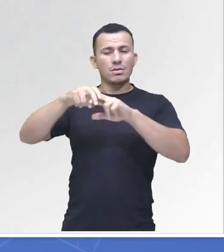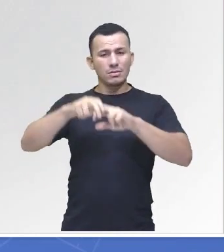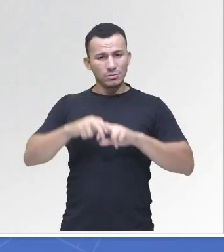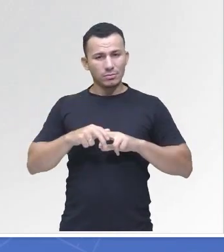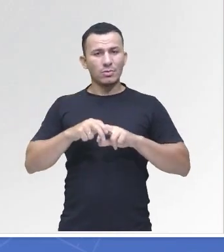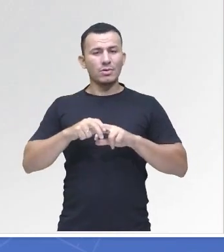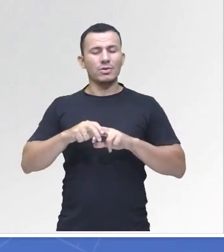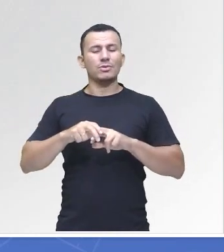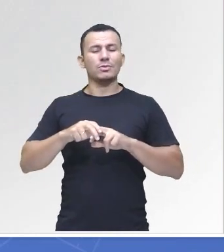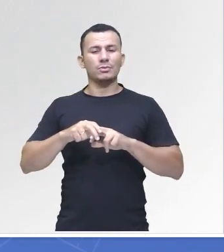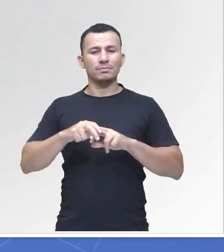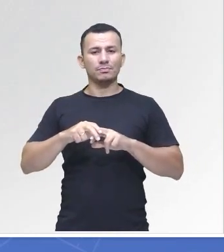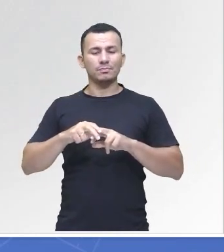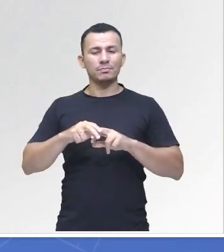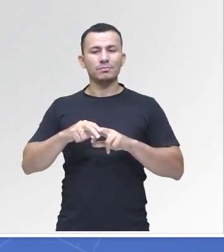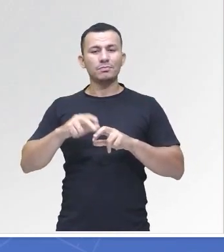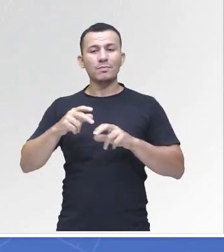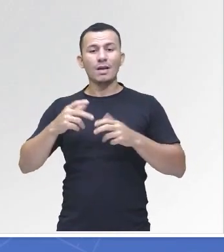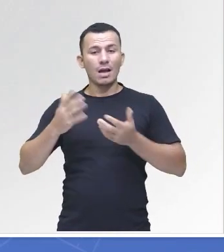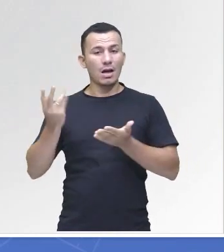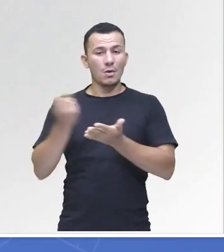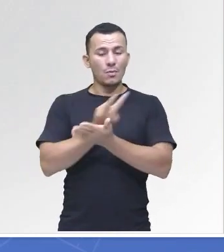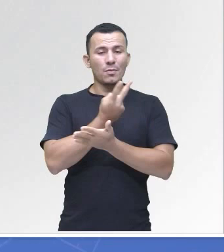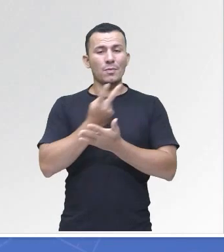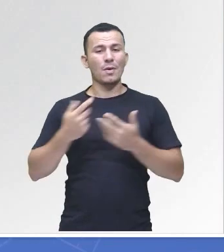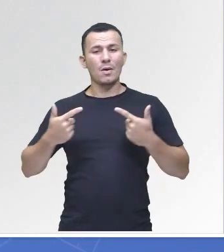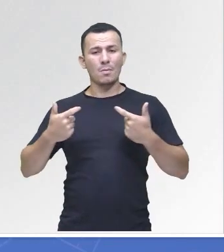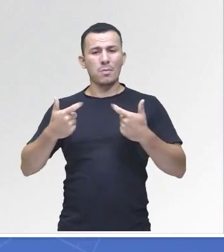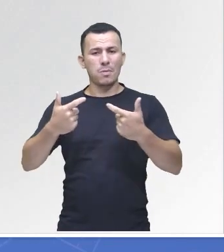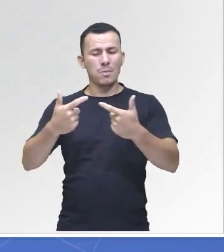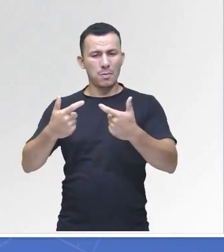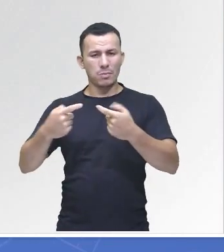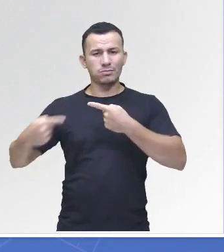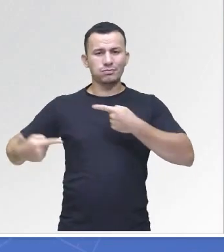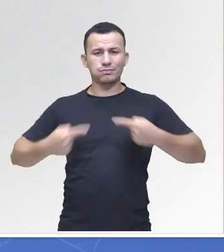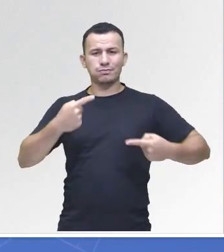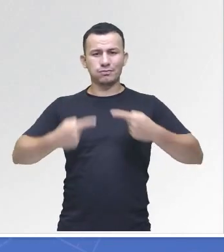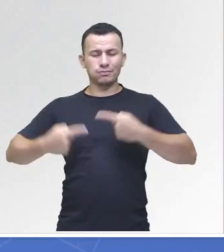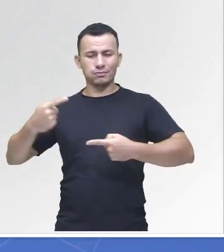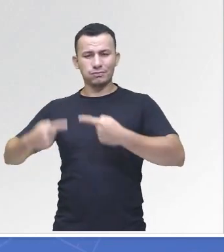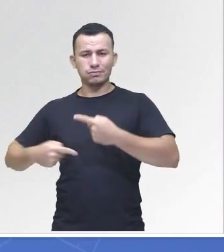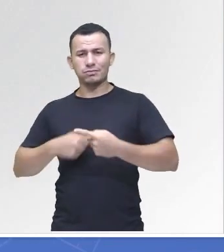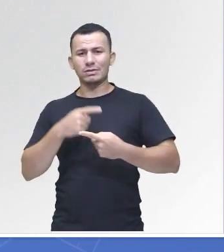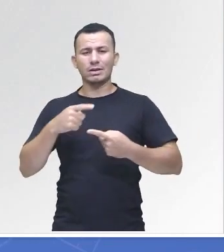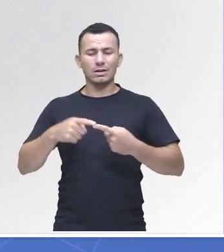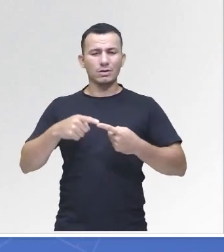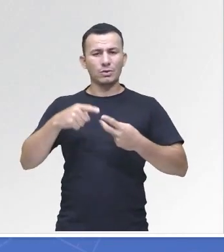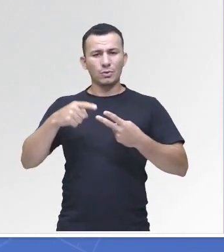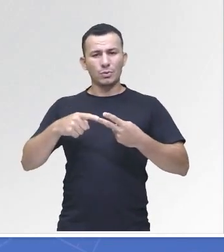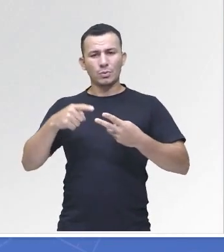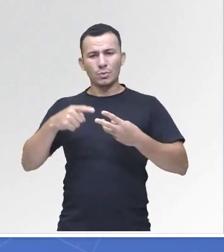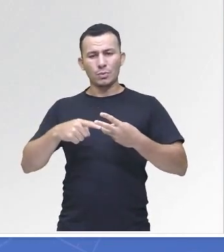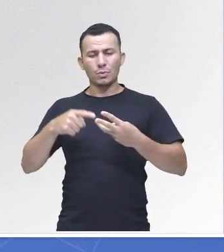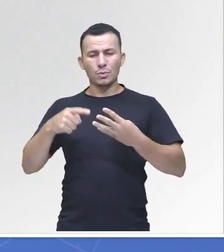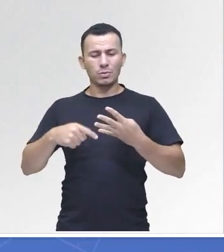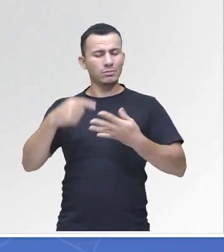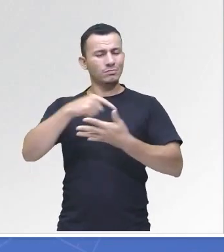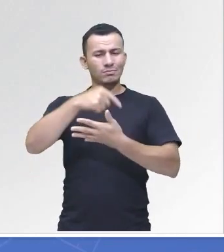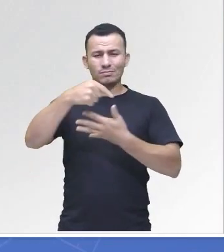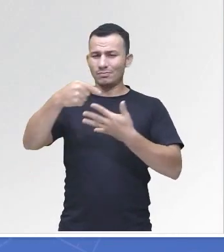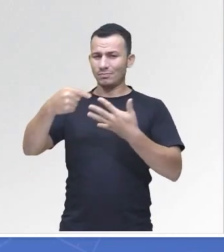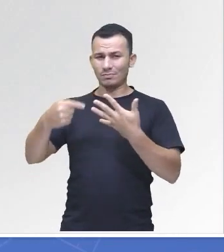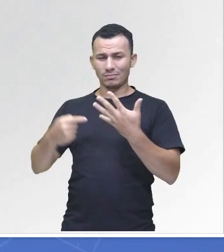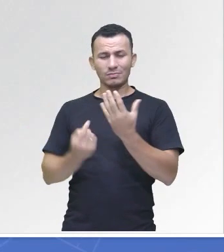à eclosão desse conflito, né? Nós temos o pan-eslavismo, o pan-germanismo, né,